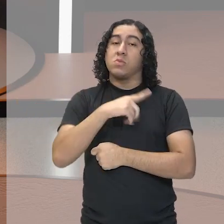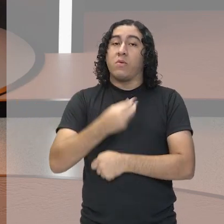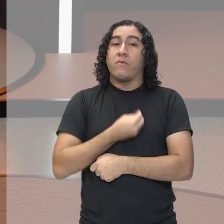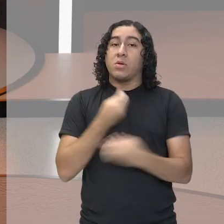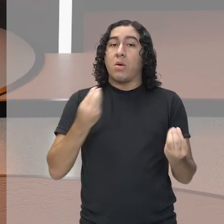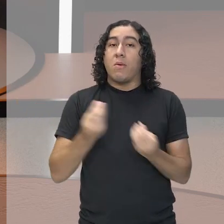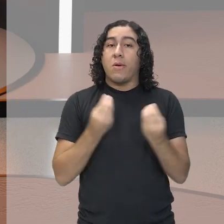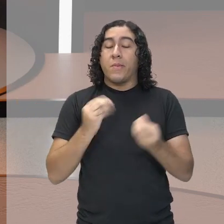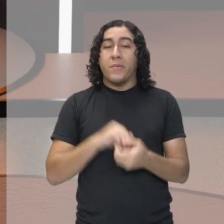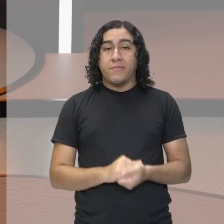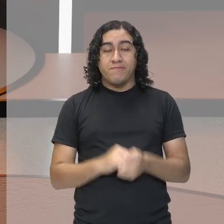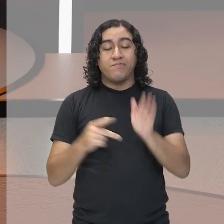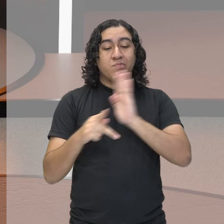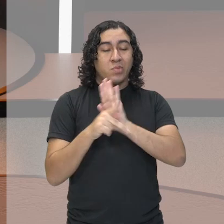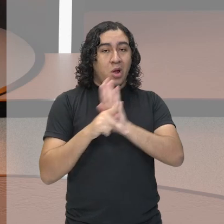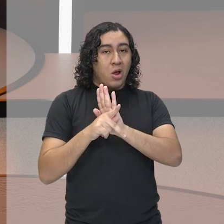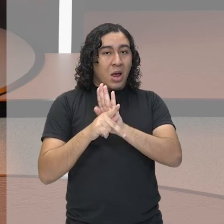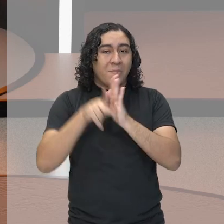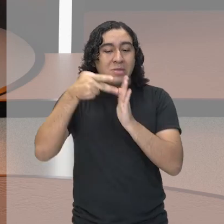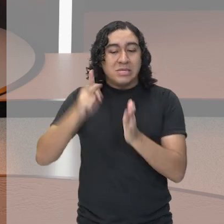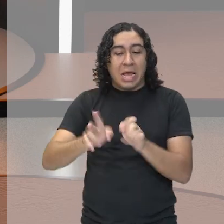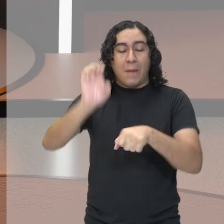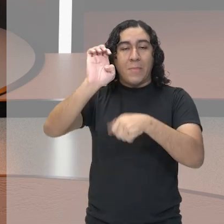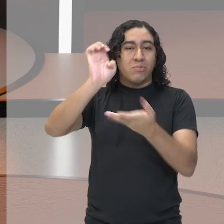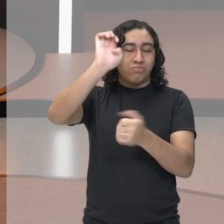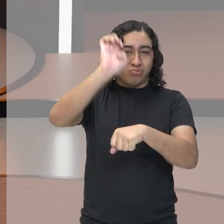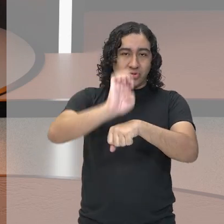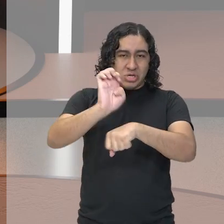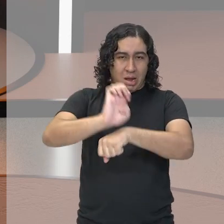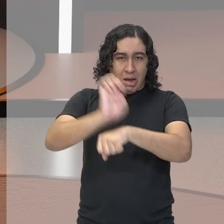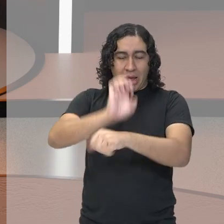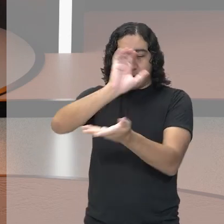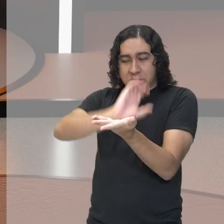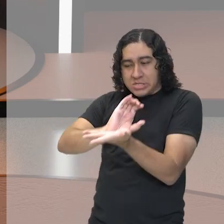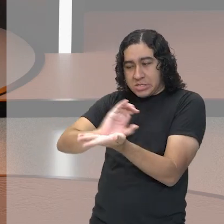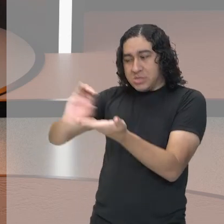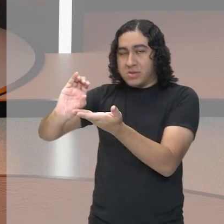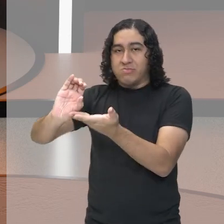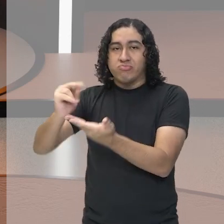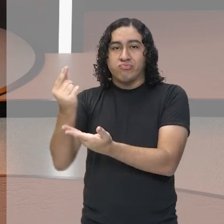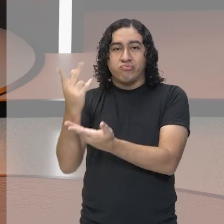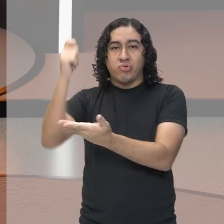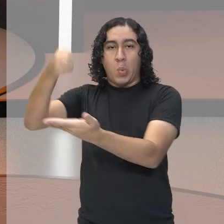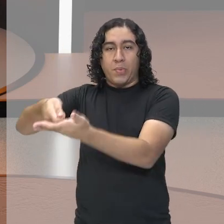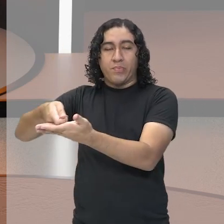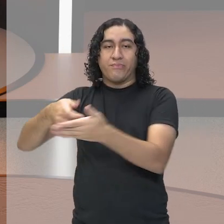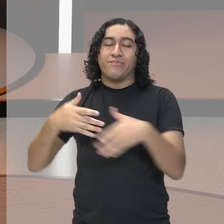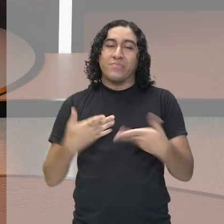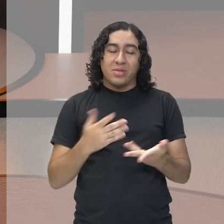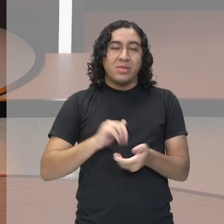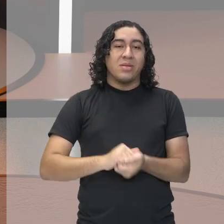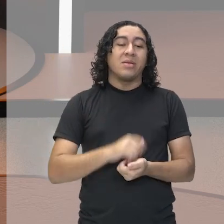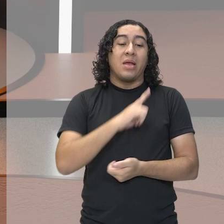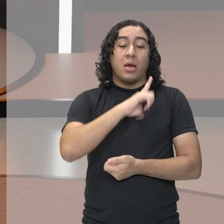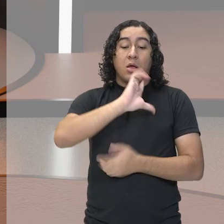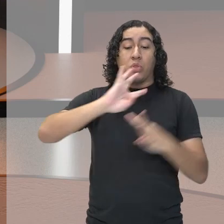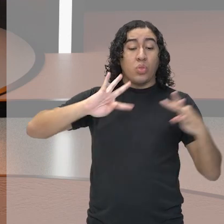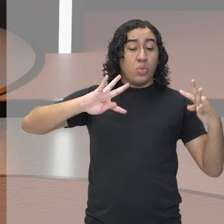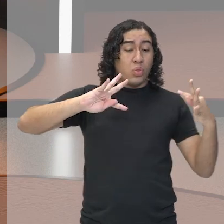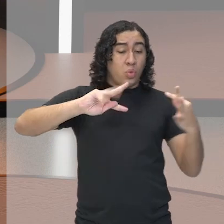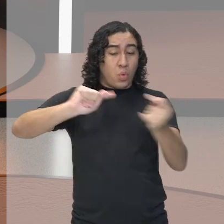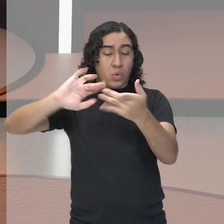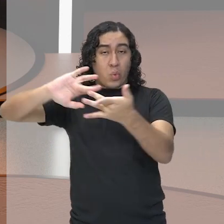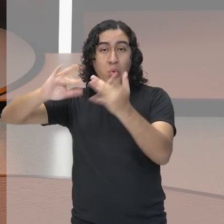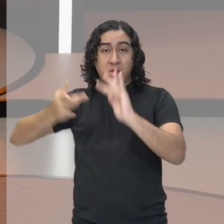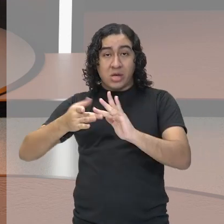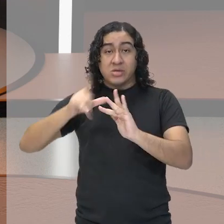dos privilégios do Estado. Então essa situação toda vai gerar diversas